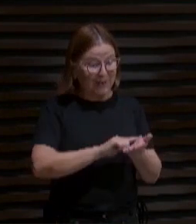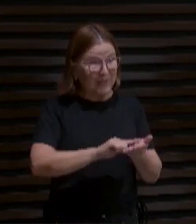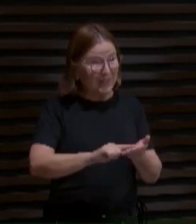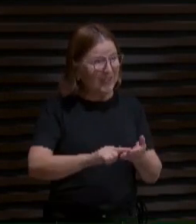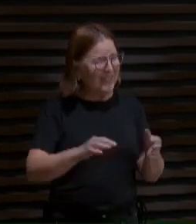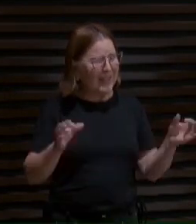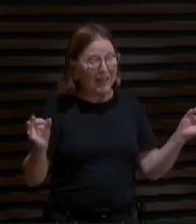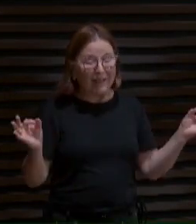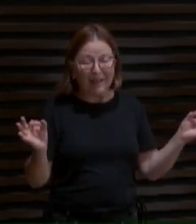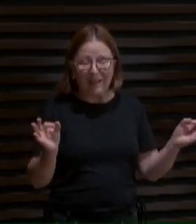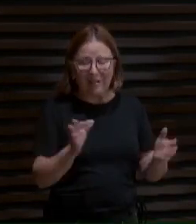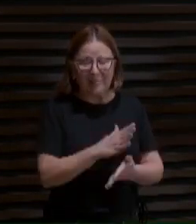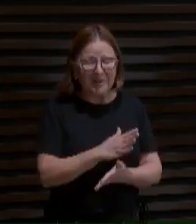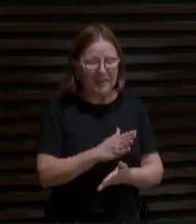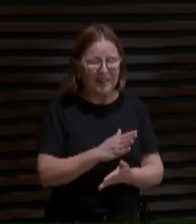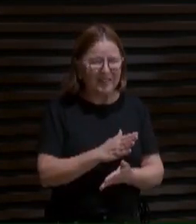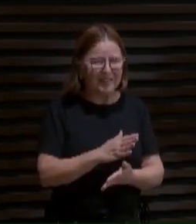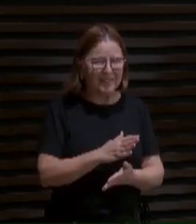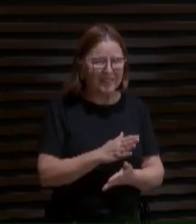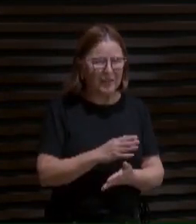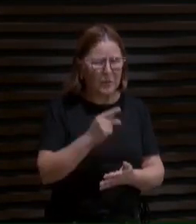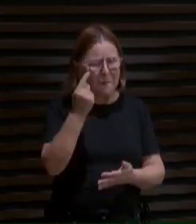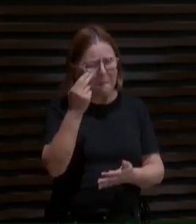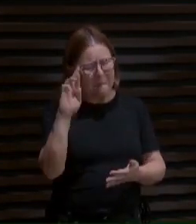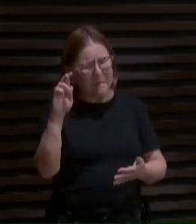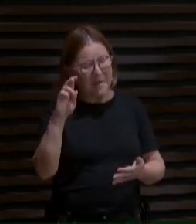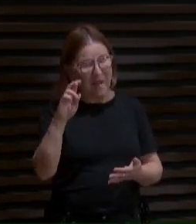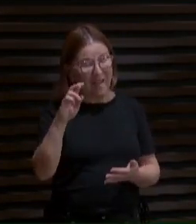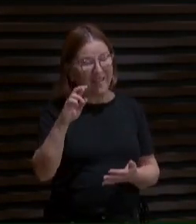o mais indigno dos pecadores,